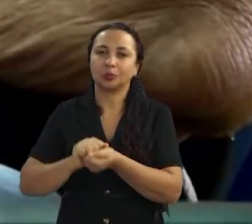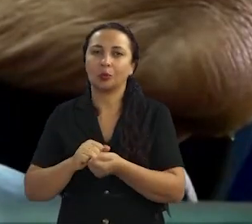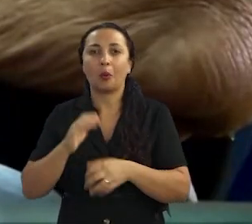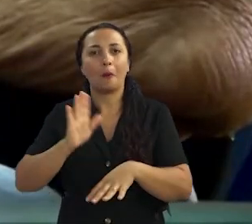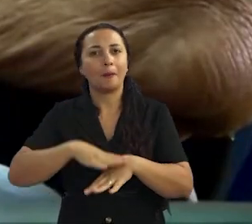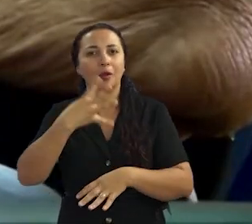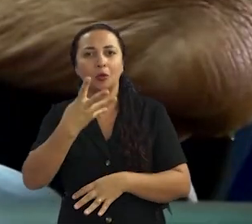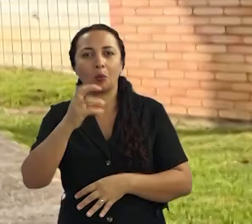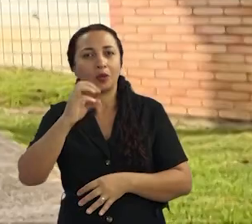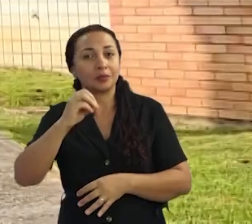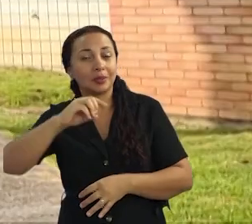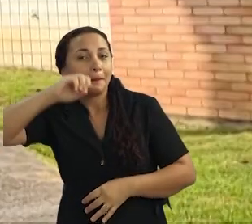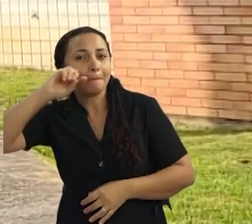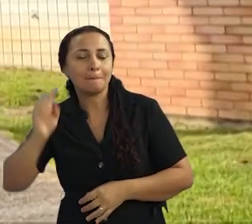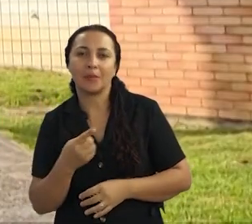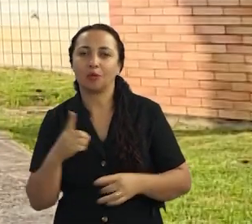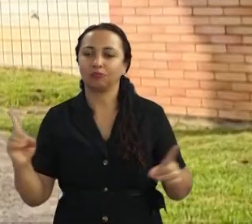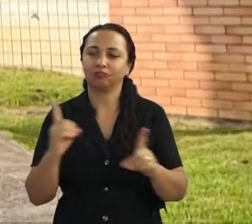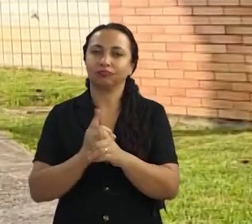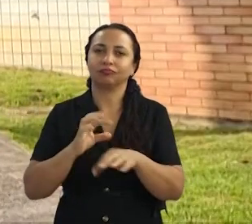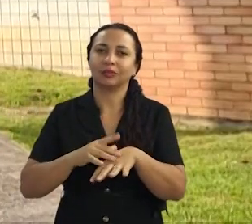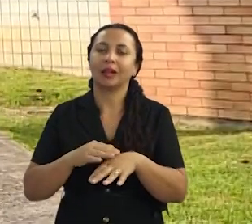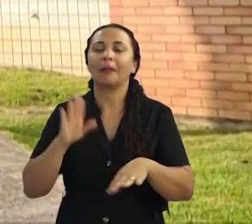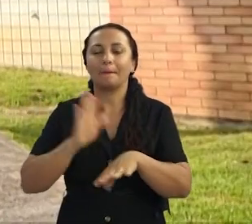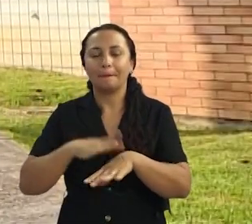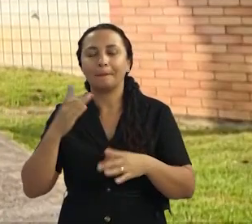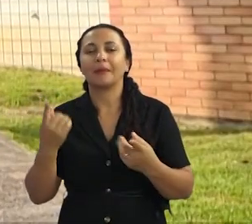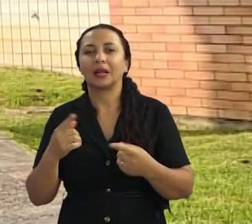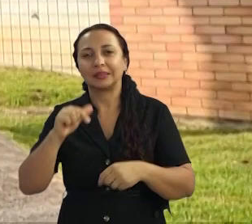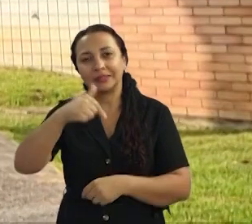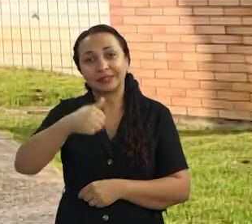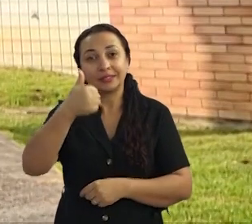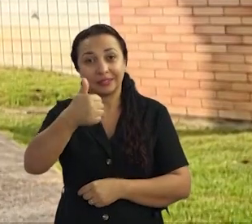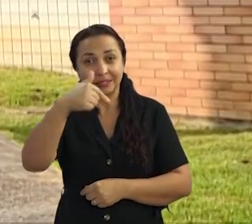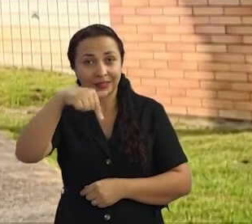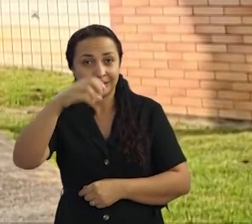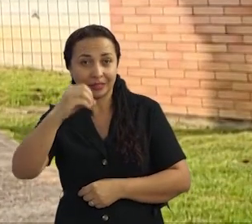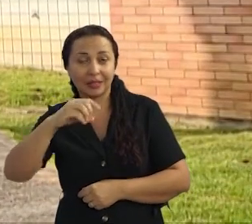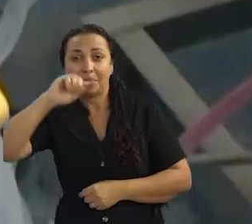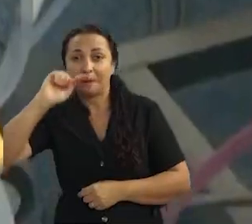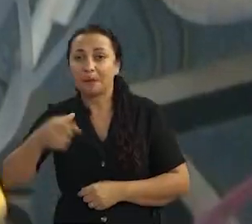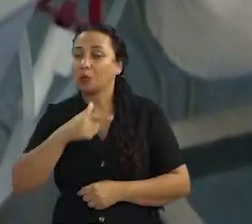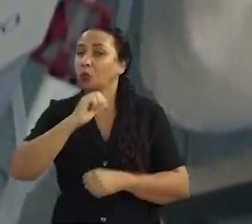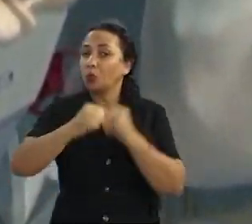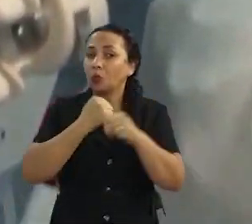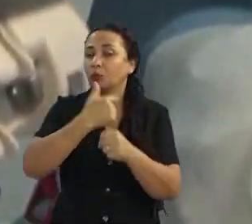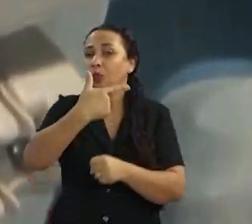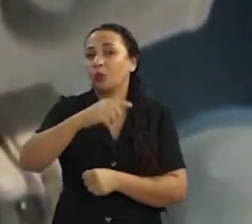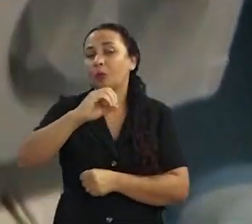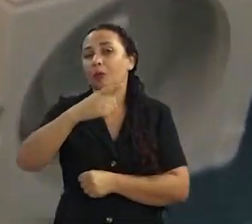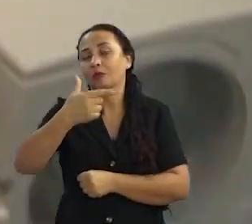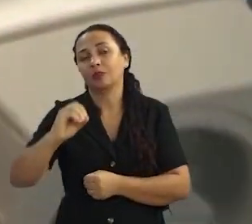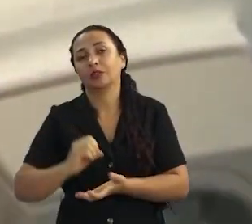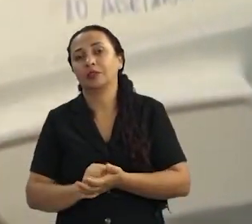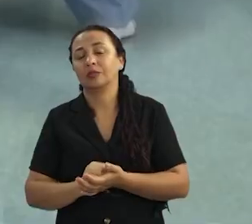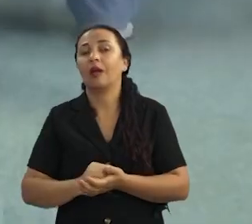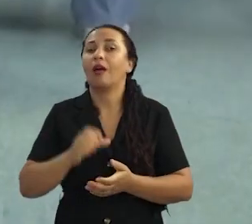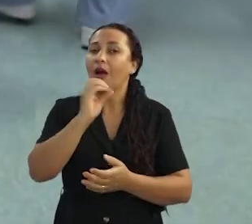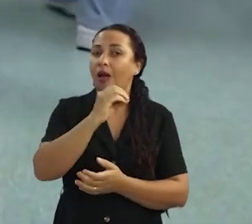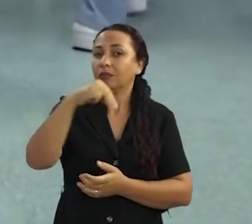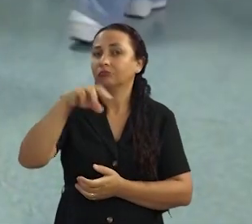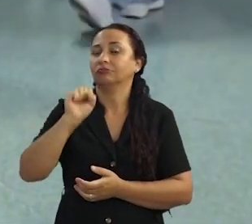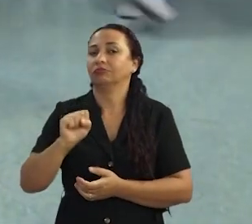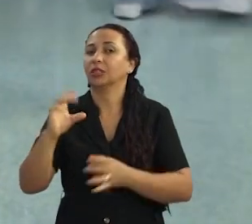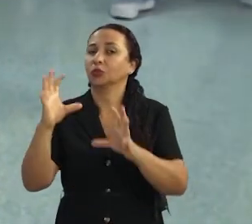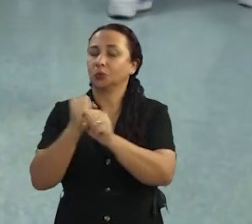mundo, com mais de 400 mil diagnósticos e mais de 170 mil mortes em 2020, segundo a